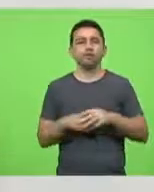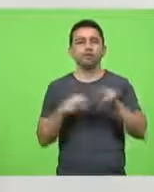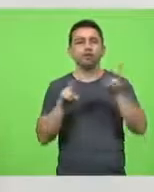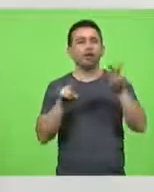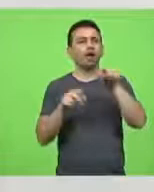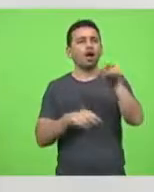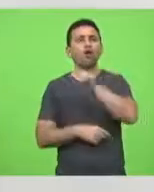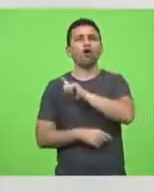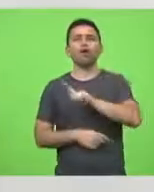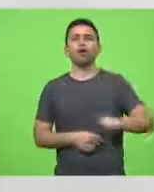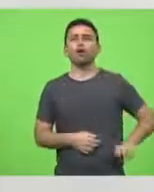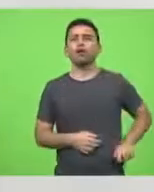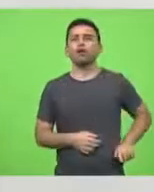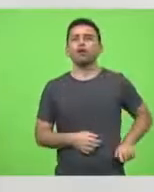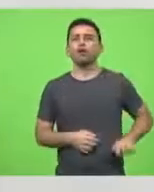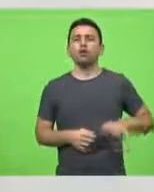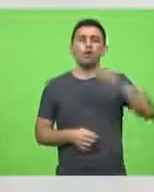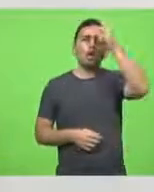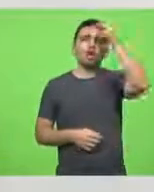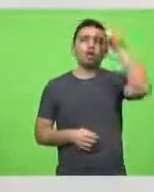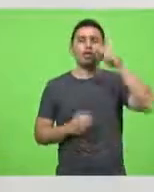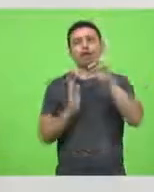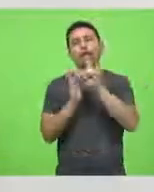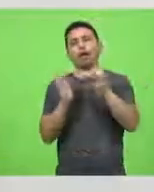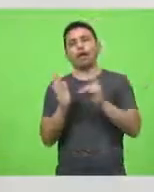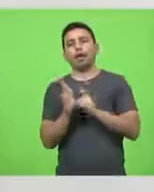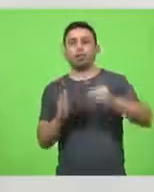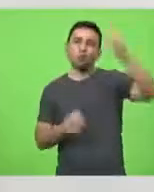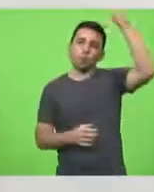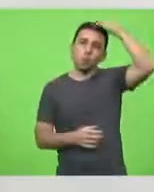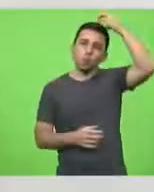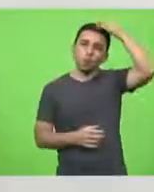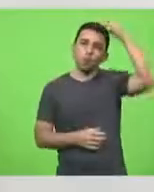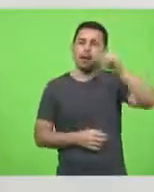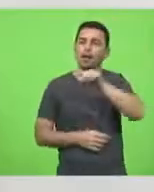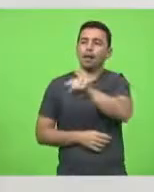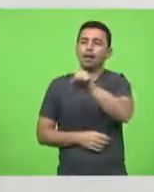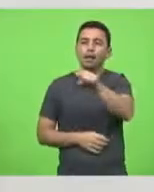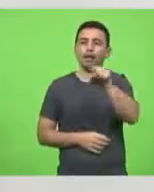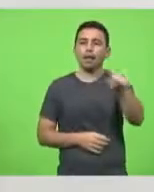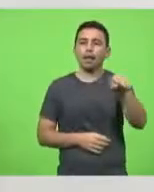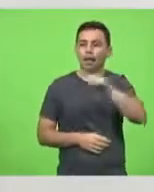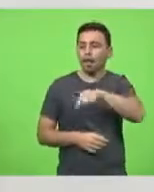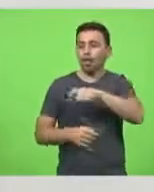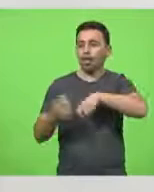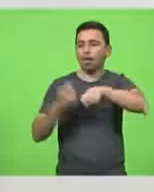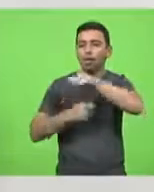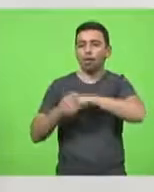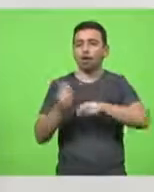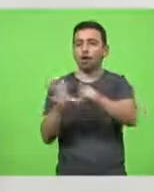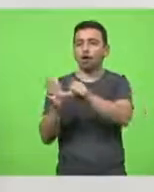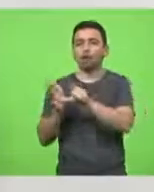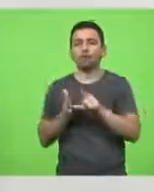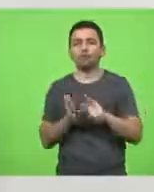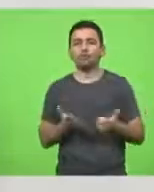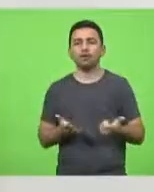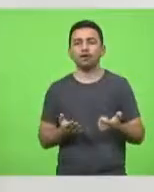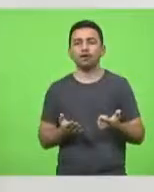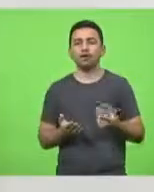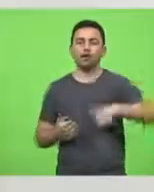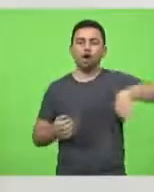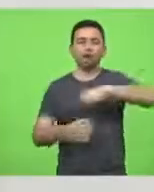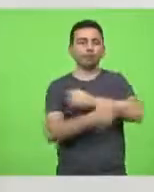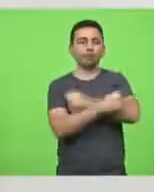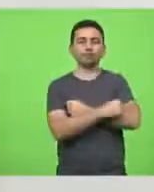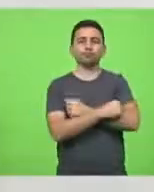governador e prefeito fazendo esses decretinhos, colocando a culpa em cima de comerciantes, e a gente tem que ficar aqui de braços cruzados, né?